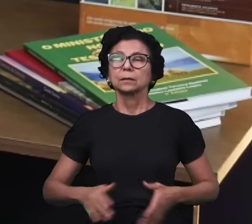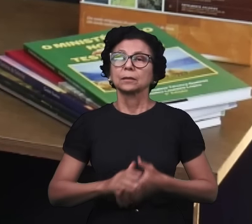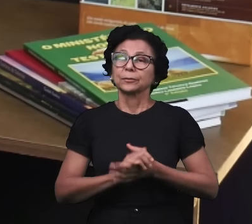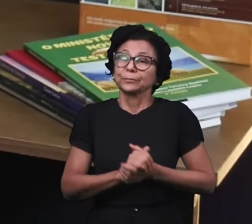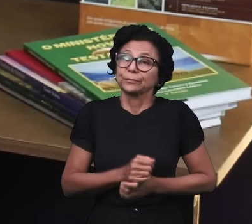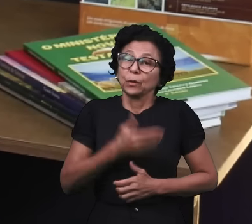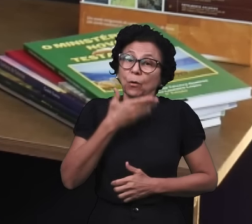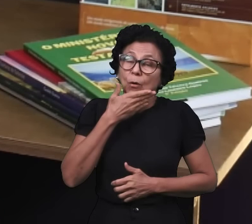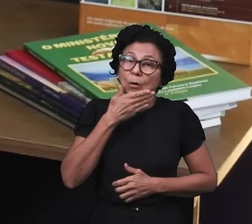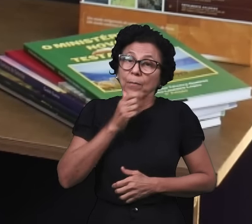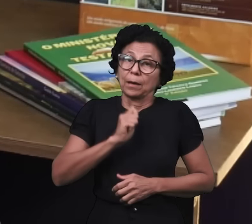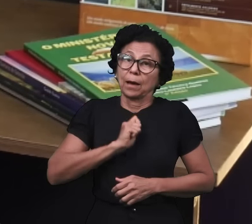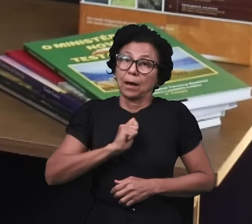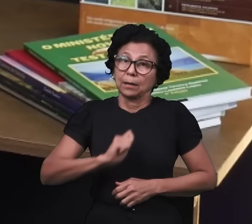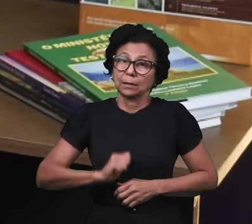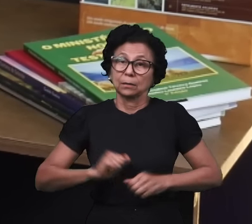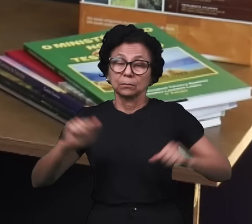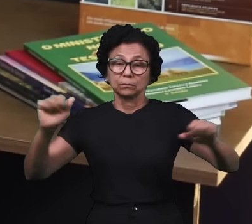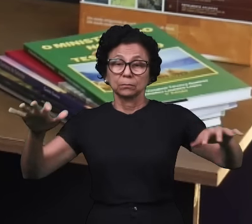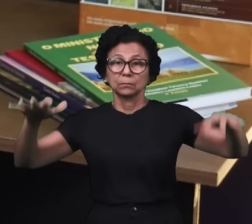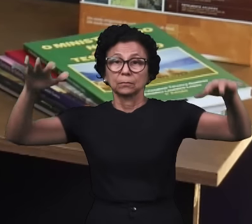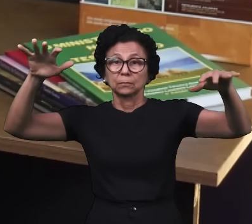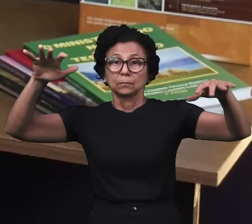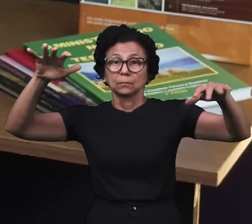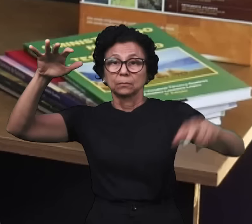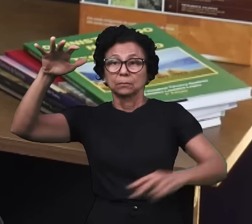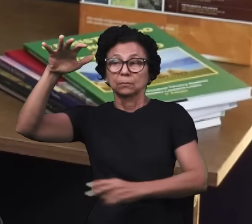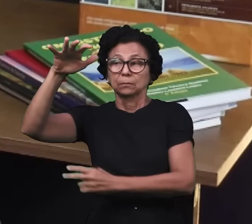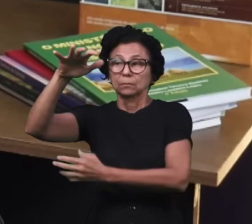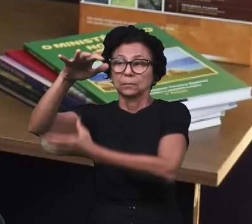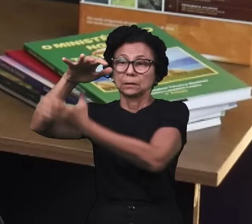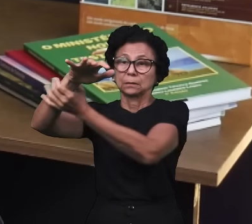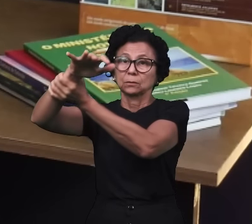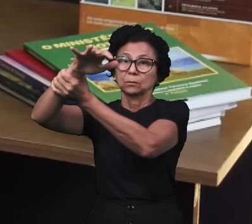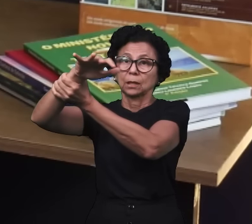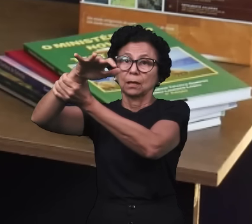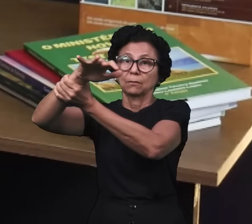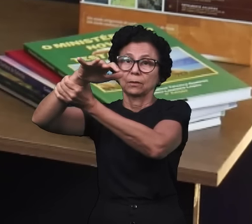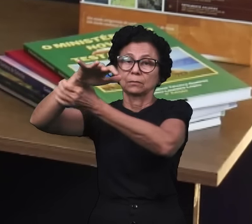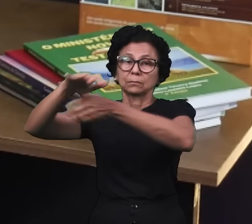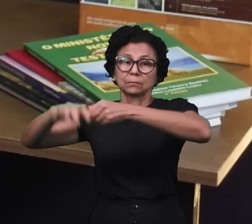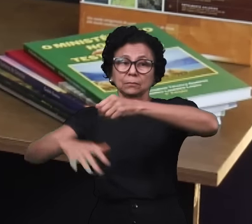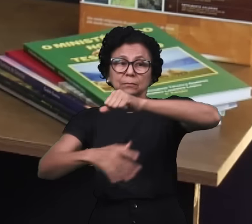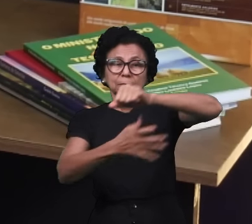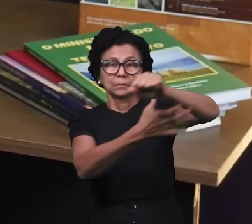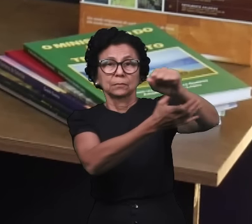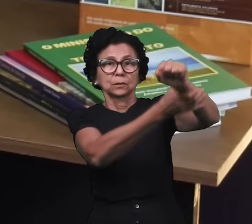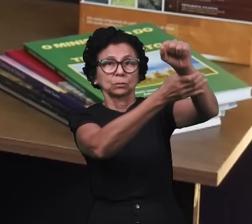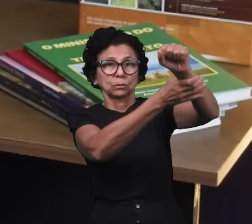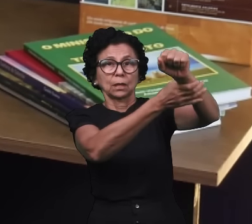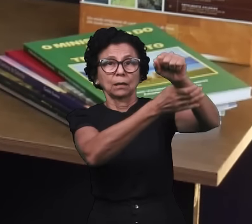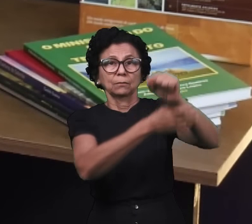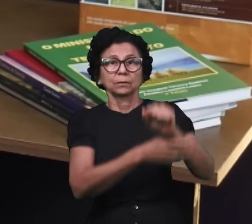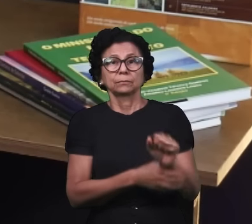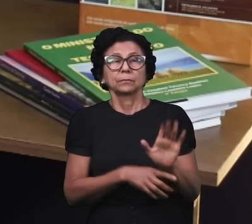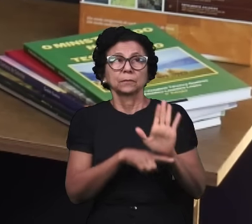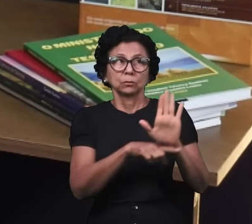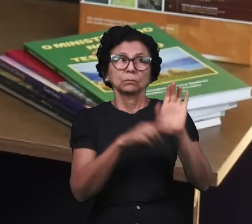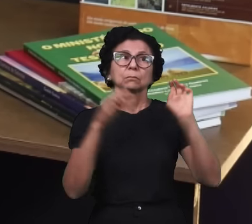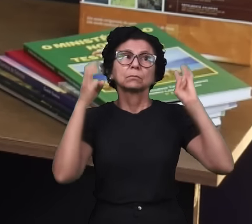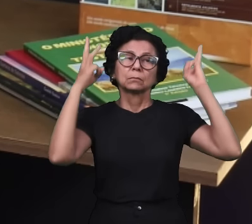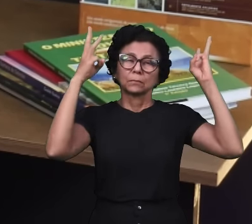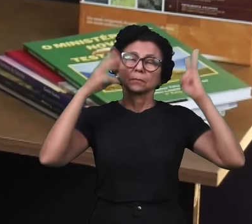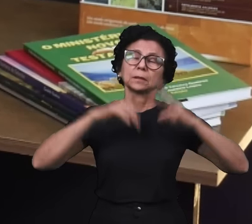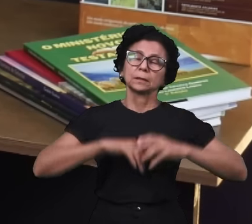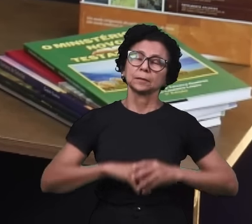né? Isso é importante também porque nos fala dessa a comunhão com Deus, nos ajuda Sim. a ser sustentados.